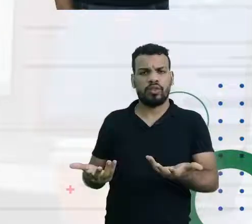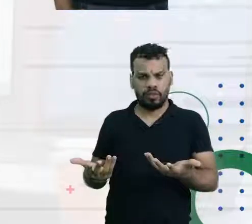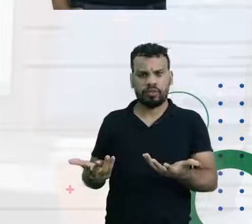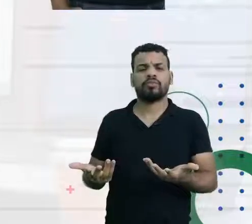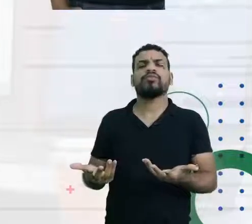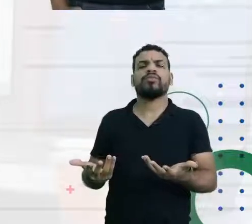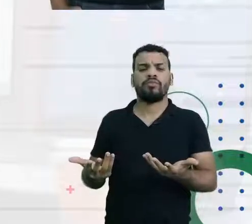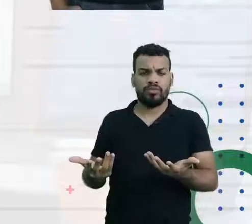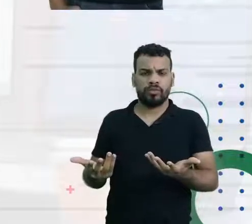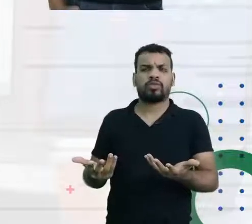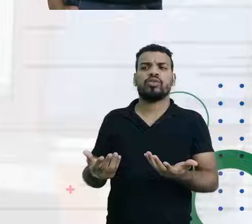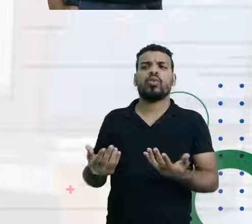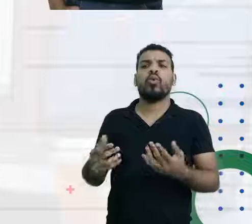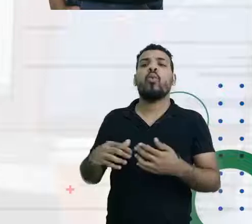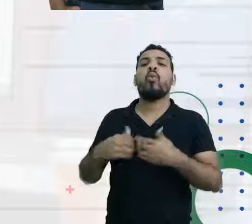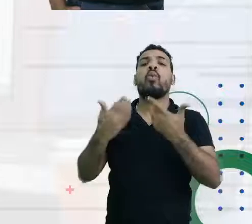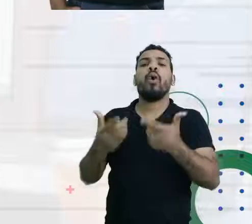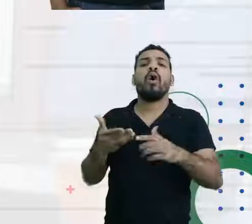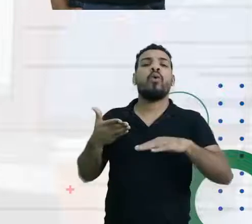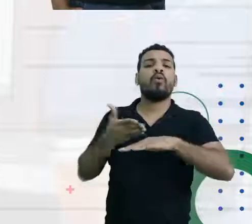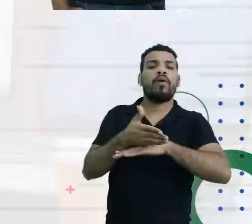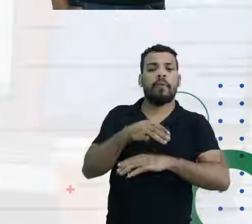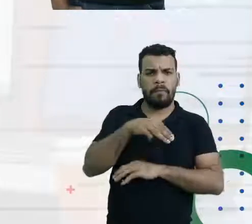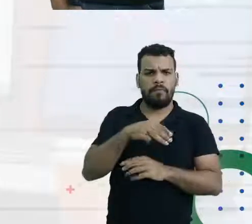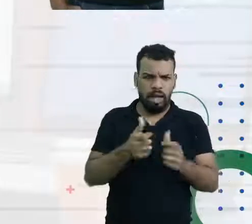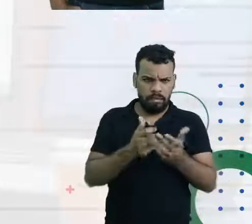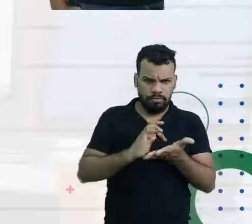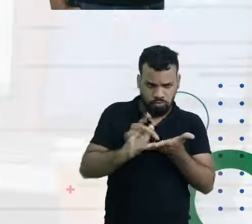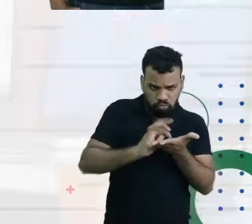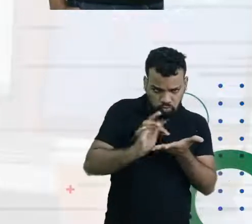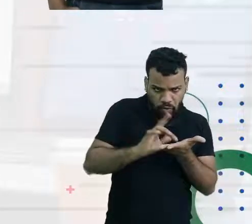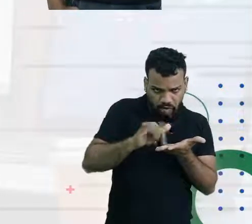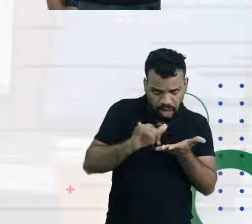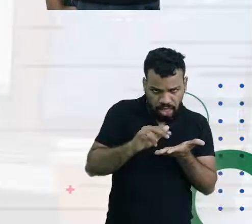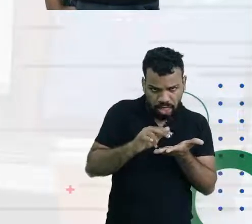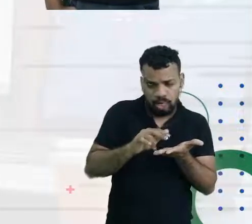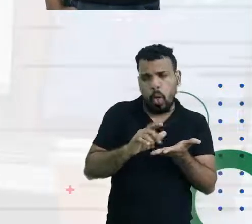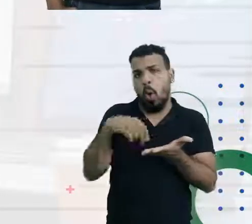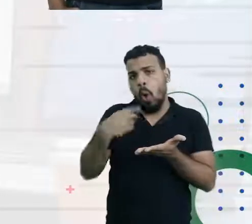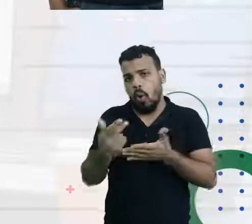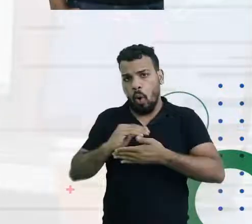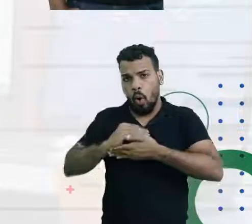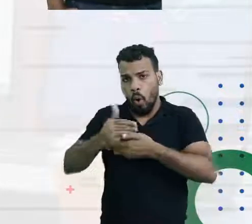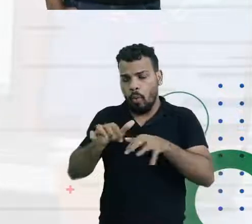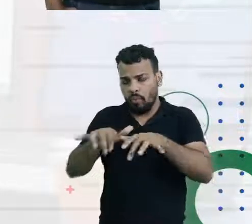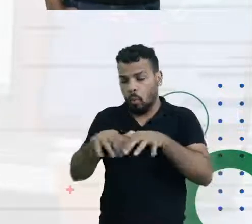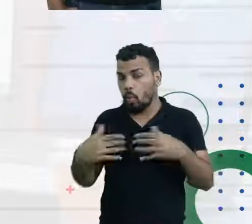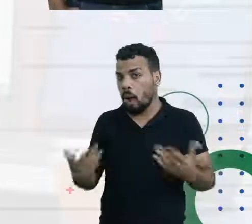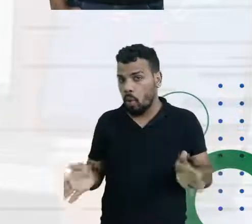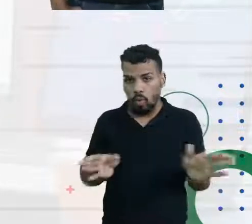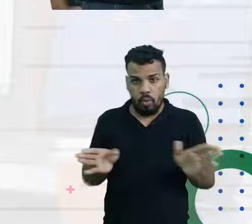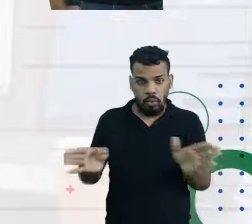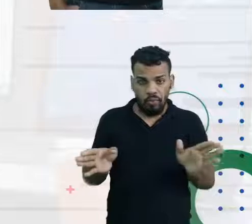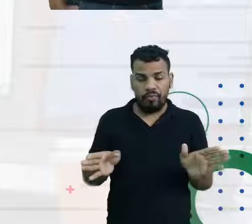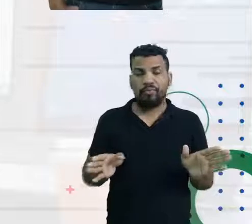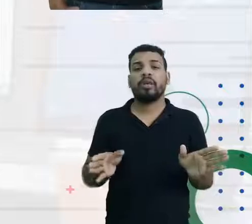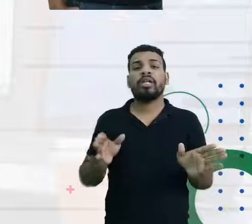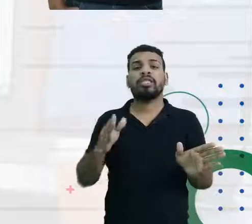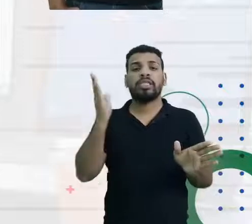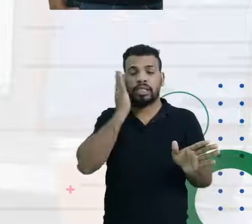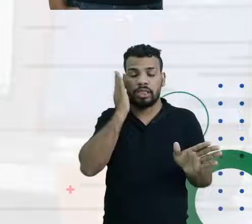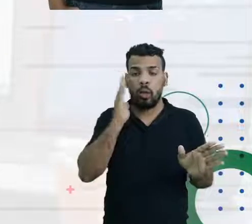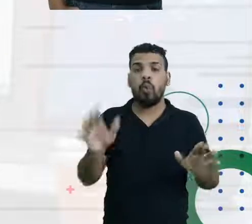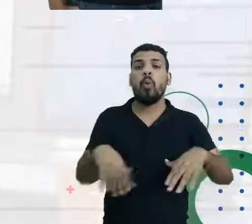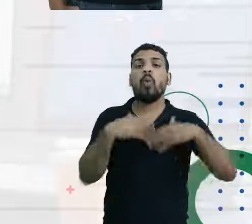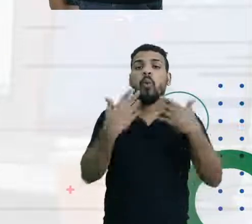plataforma ele vai, né? Se vai para o mobile, se vai para o PC, e para a gente poder definir que resolução o